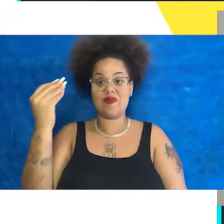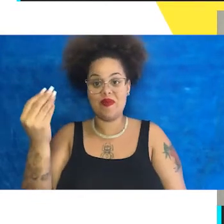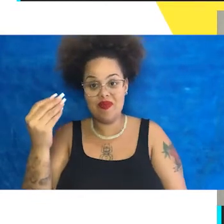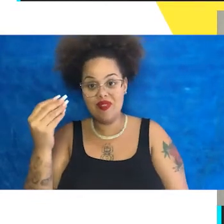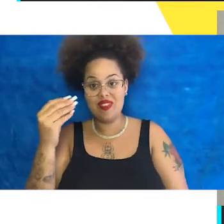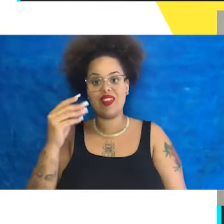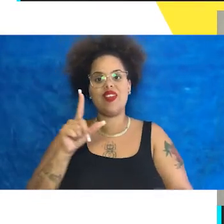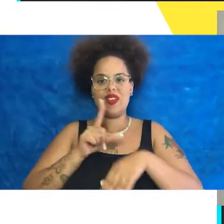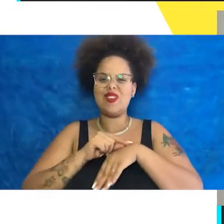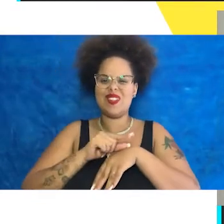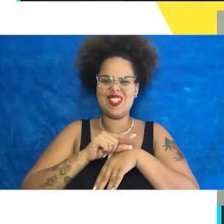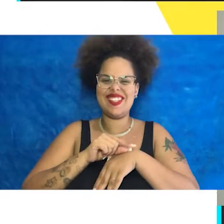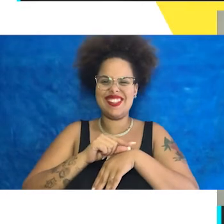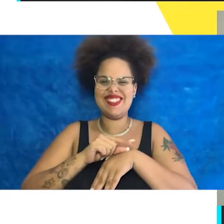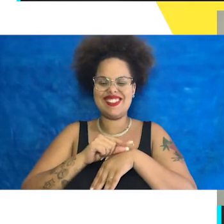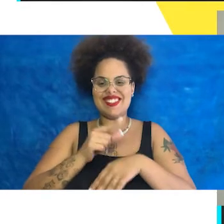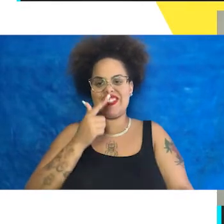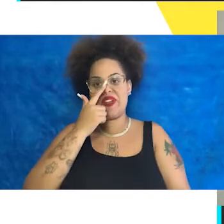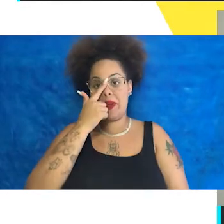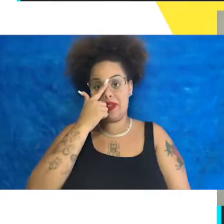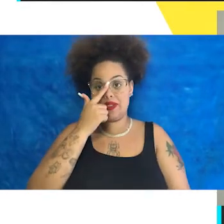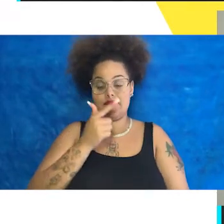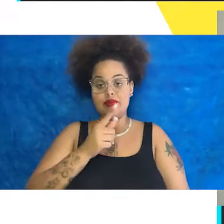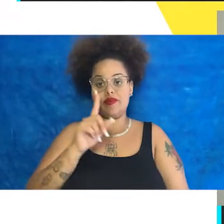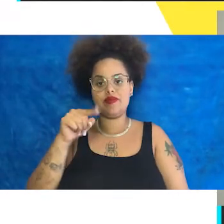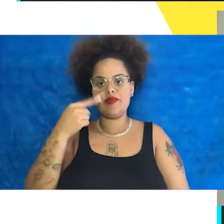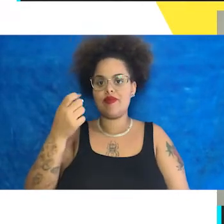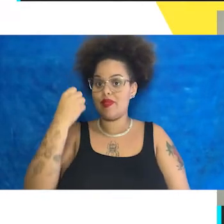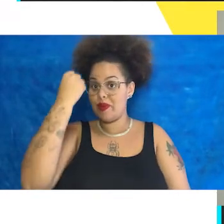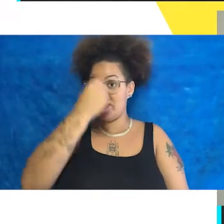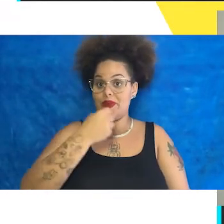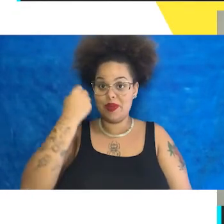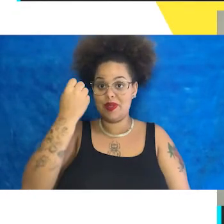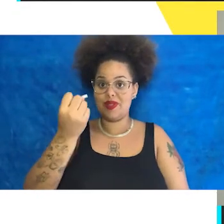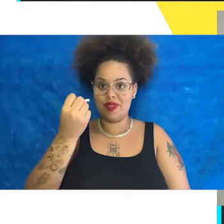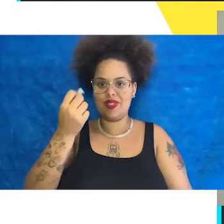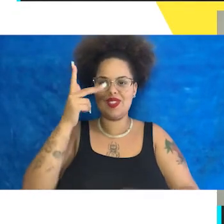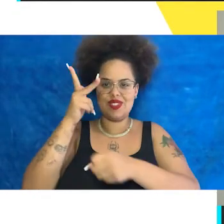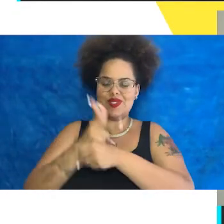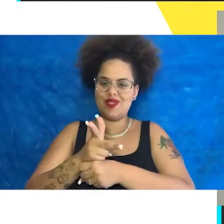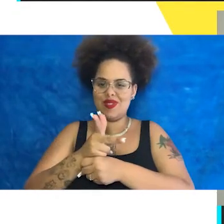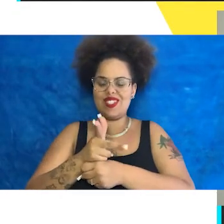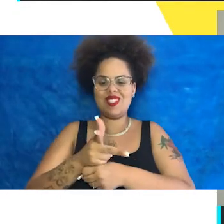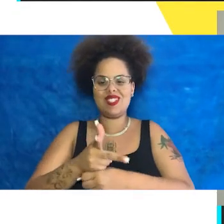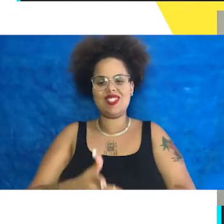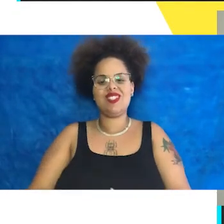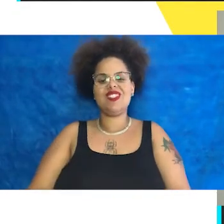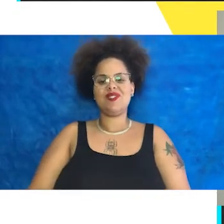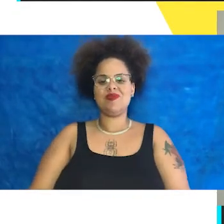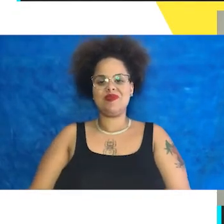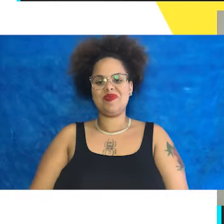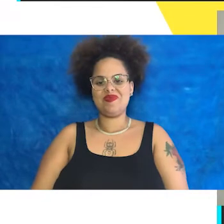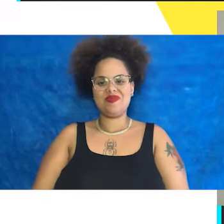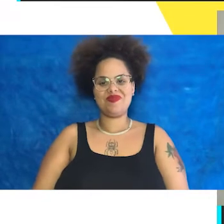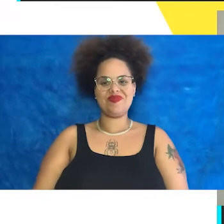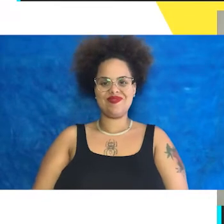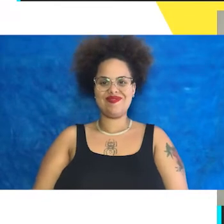Uma hora dessa, né, Léo? Depois de 8 horas de filmagem.